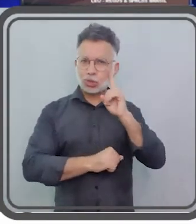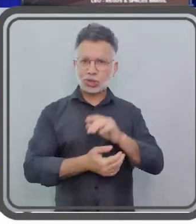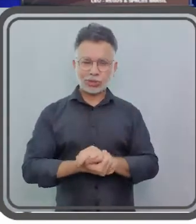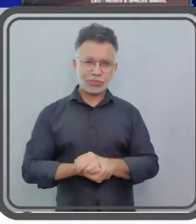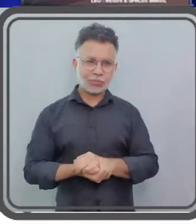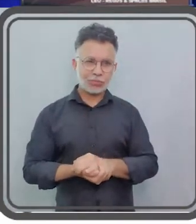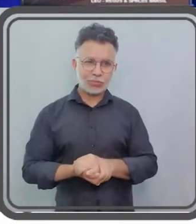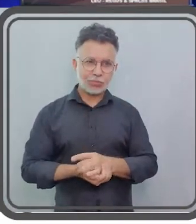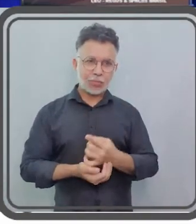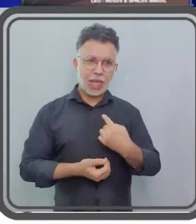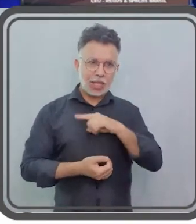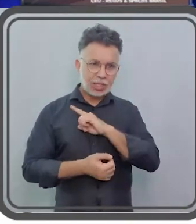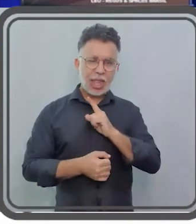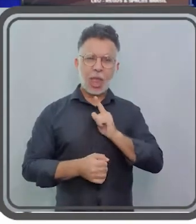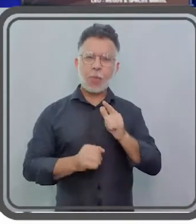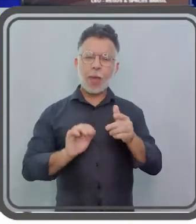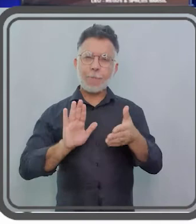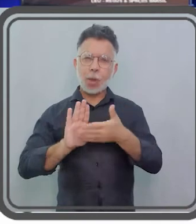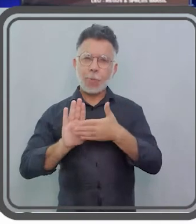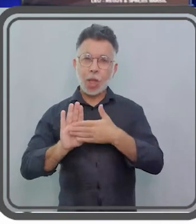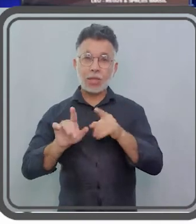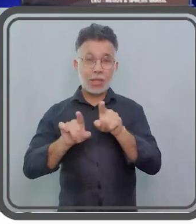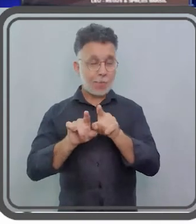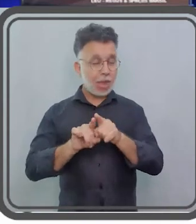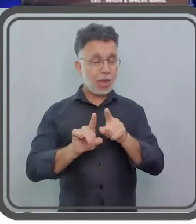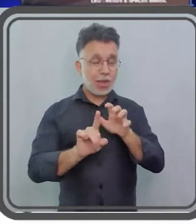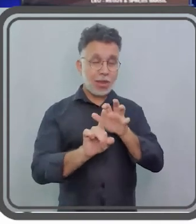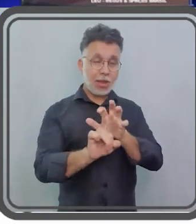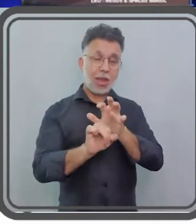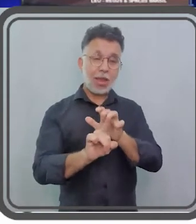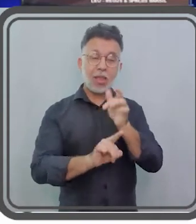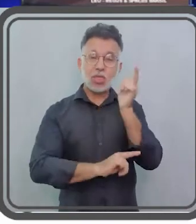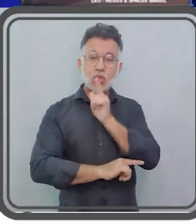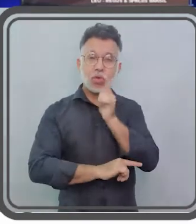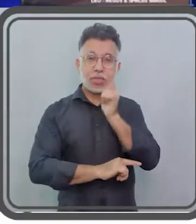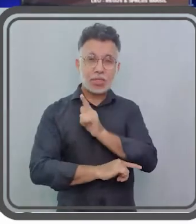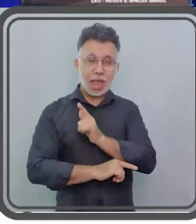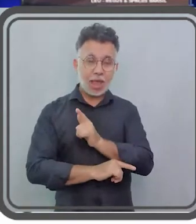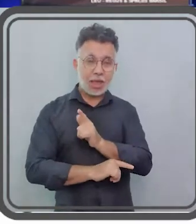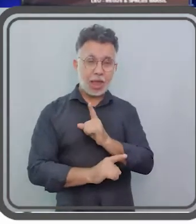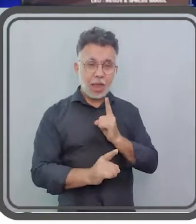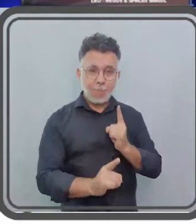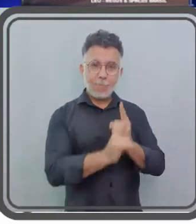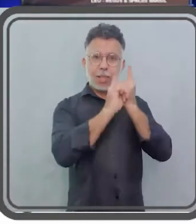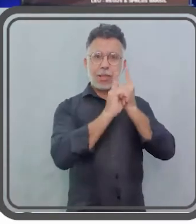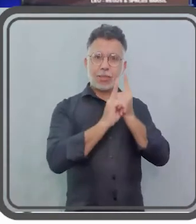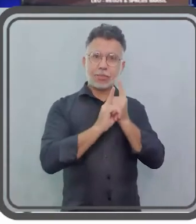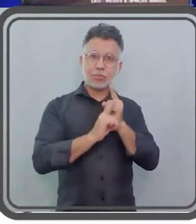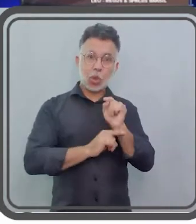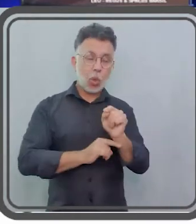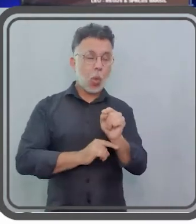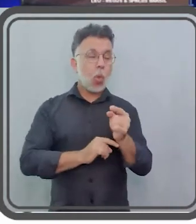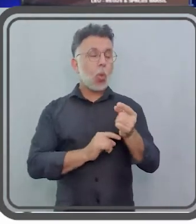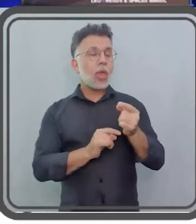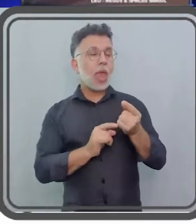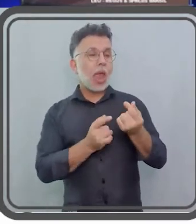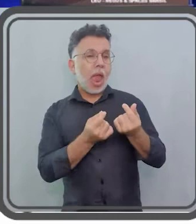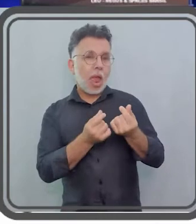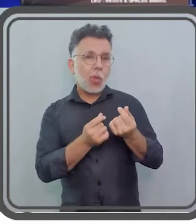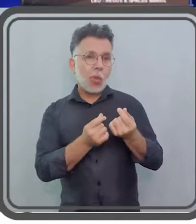Então, a gente tem uma proposta também comercial bastante agressiva, onde a gente consegue identificar reduções de custo. E a